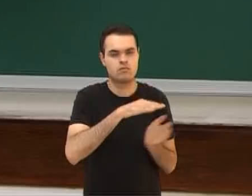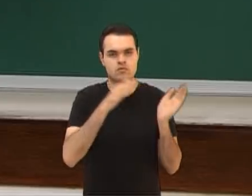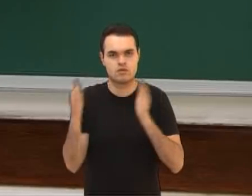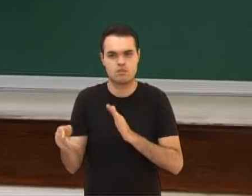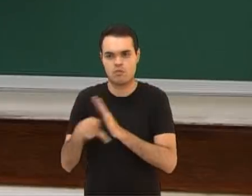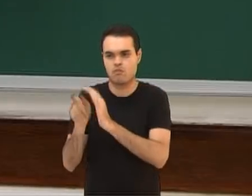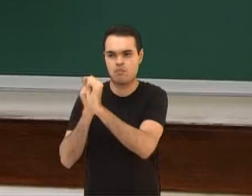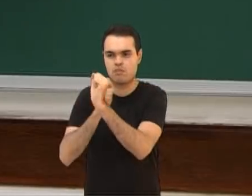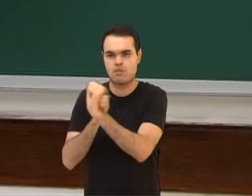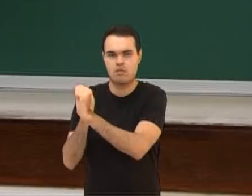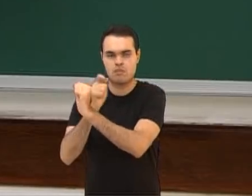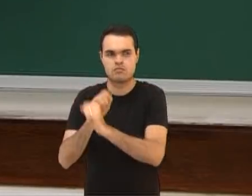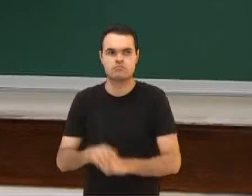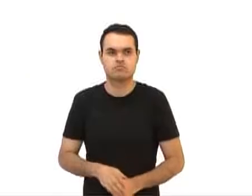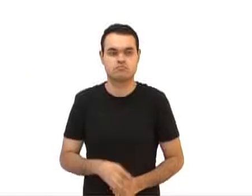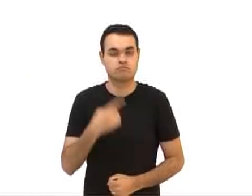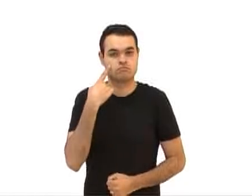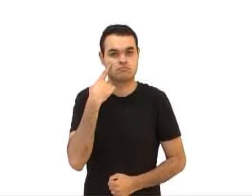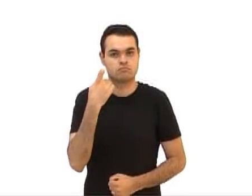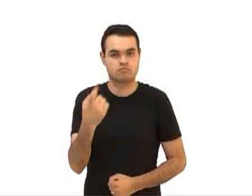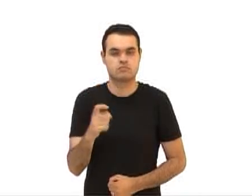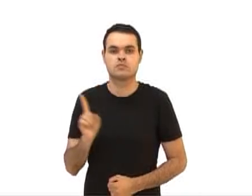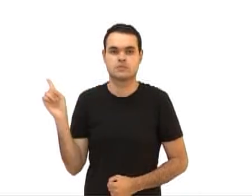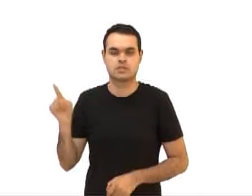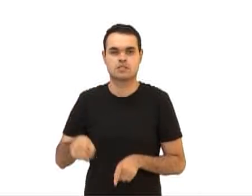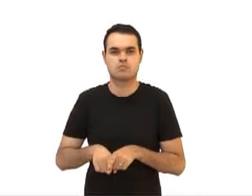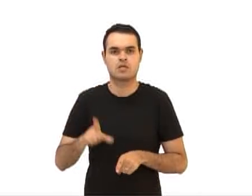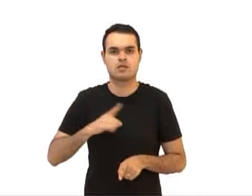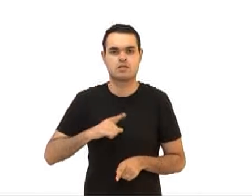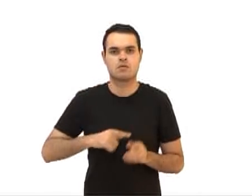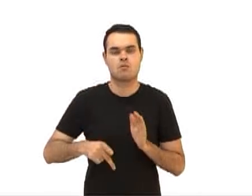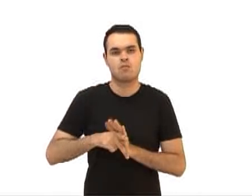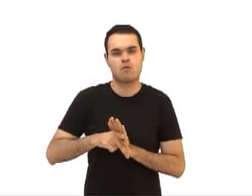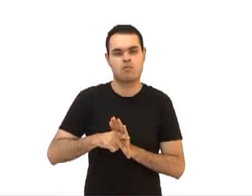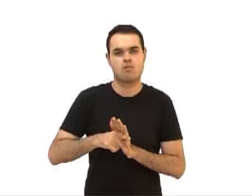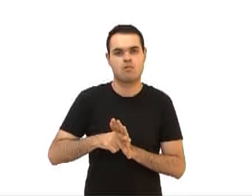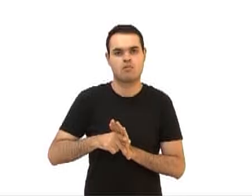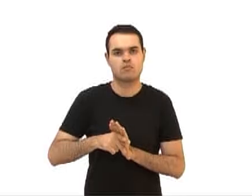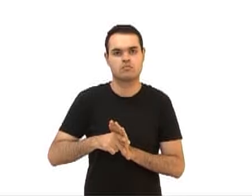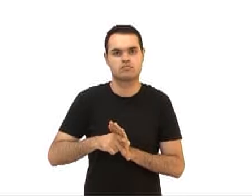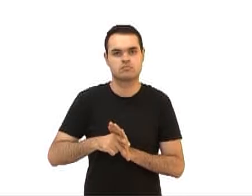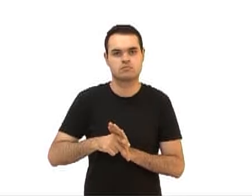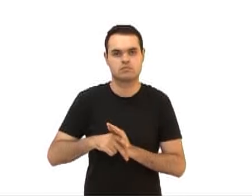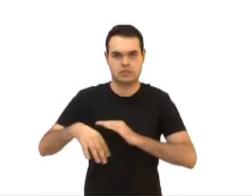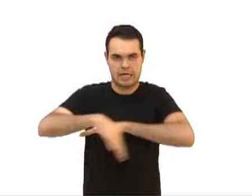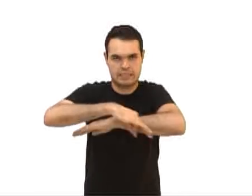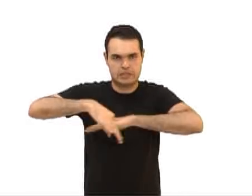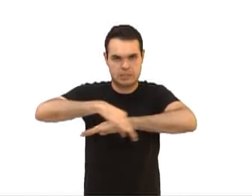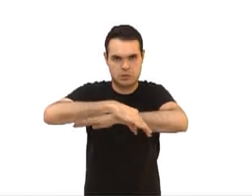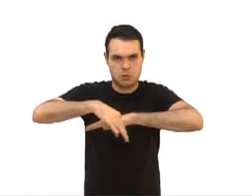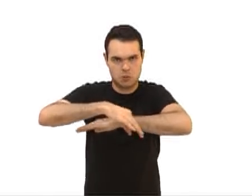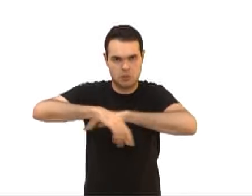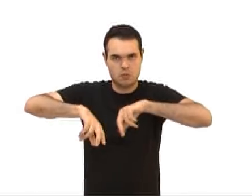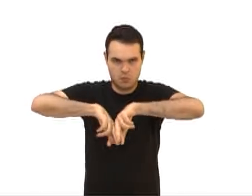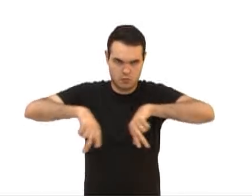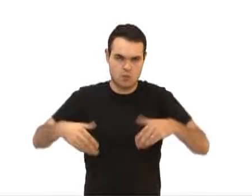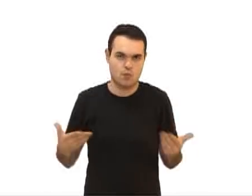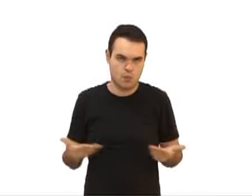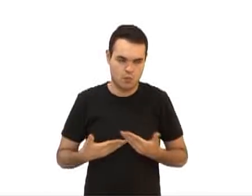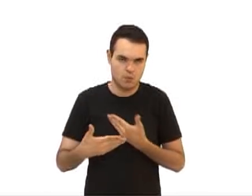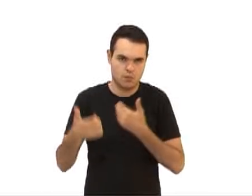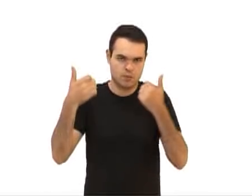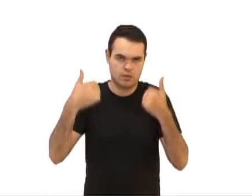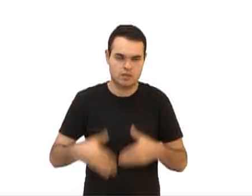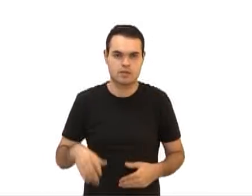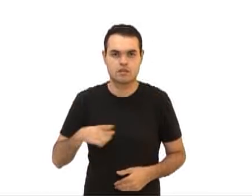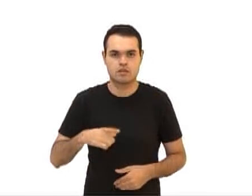placa. E interessante também na Mesopotâmia é que entre as arquiteturas, a gente vai falar bastante de arquitetura hoje, a gente